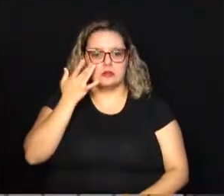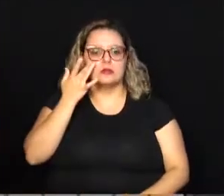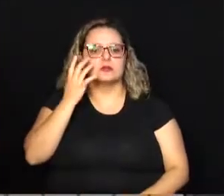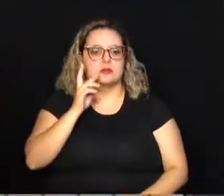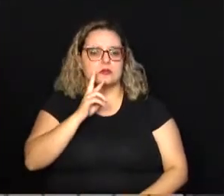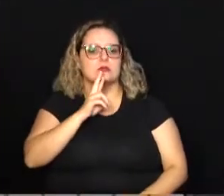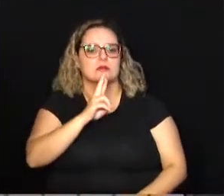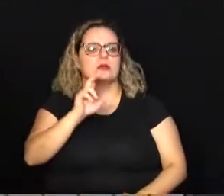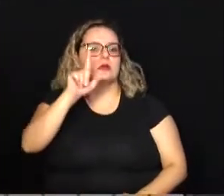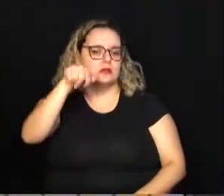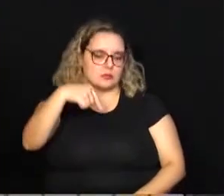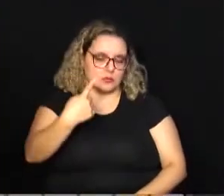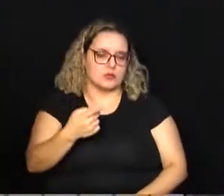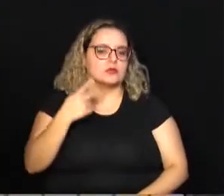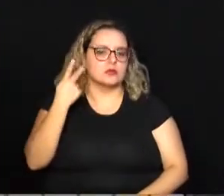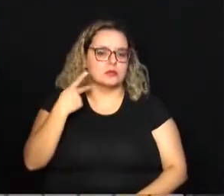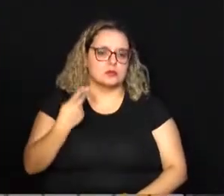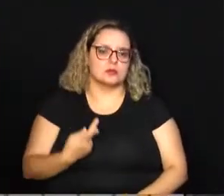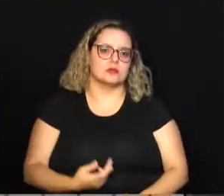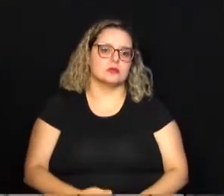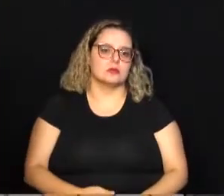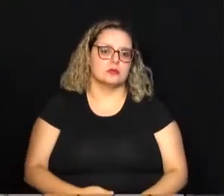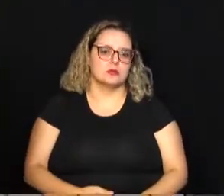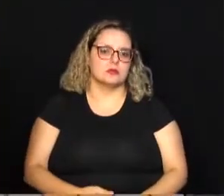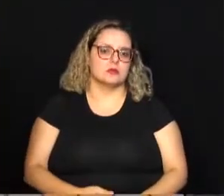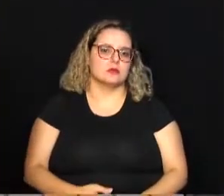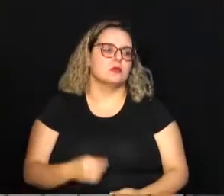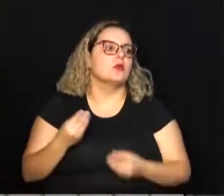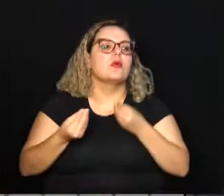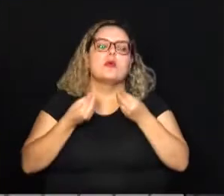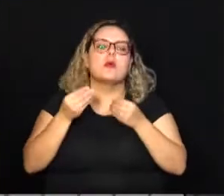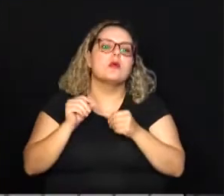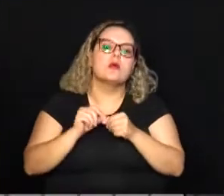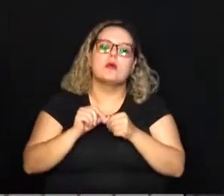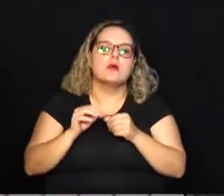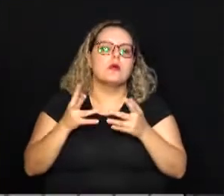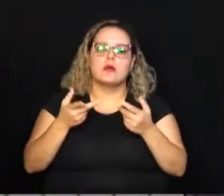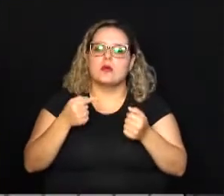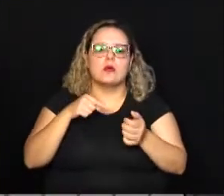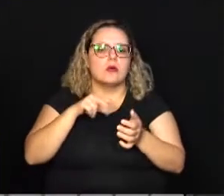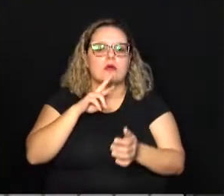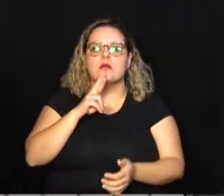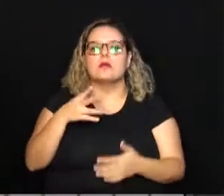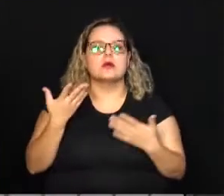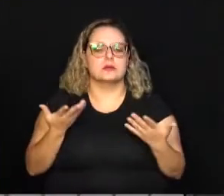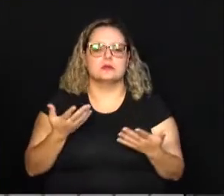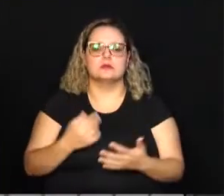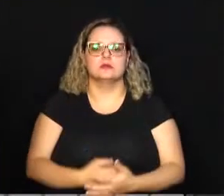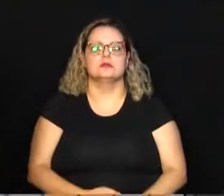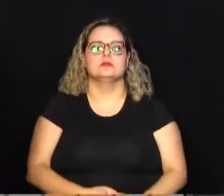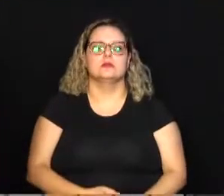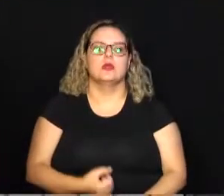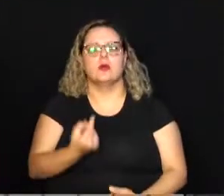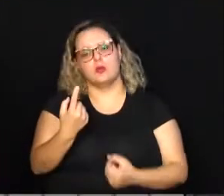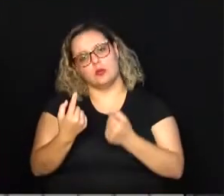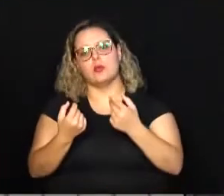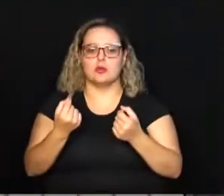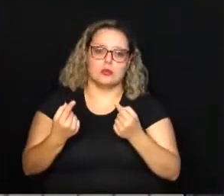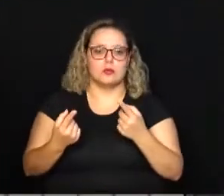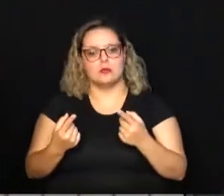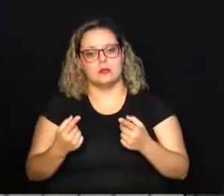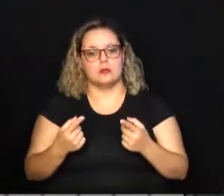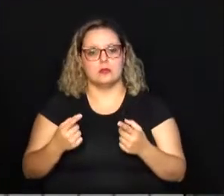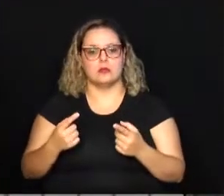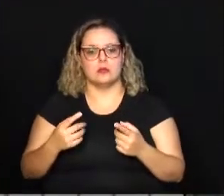depois os outros vereadores fazem, ou todo mundo quer fazer o questionamento e o senhor responde todos ao mesmo tempo? Melhor ir um por um, eu vou respondendo para não ficar nada